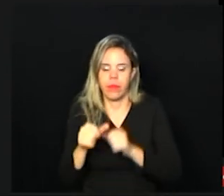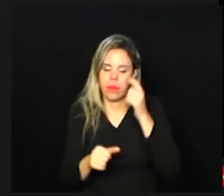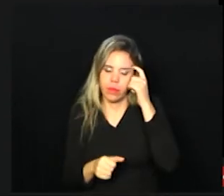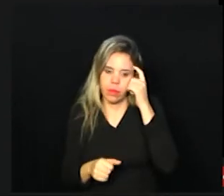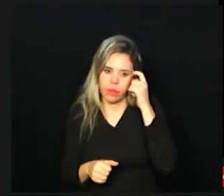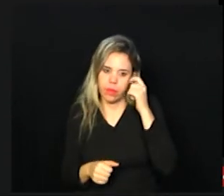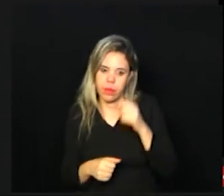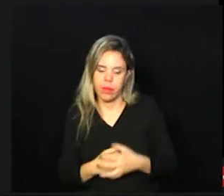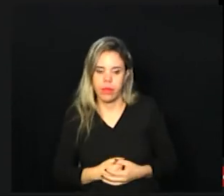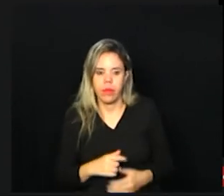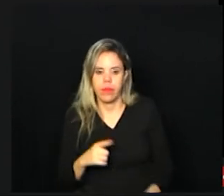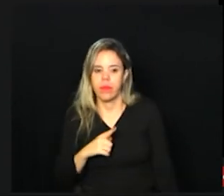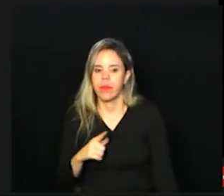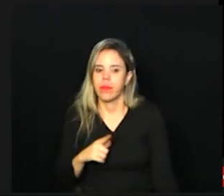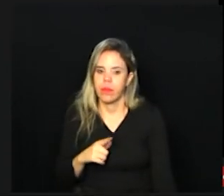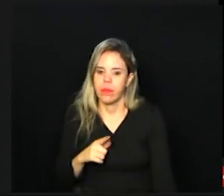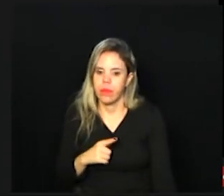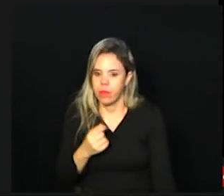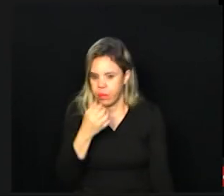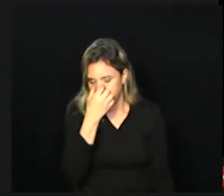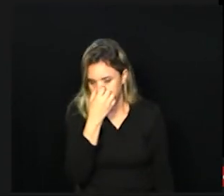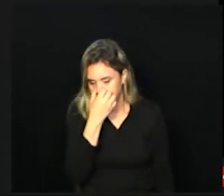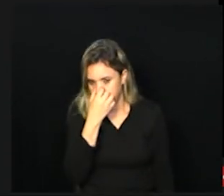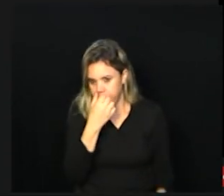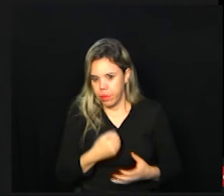sim, também teve uma